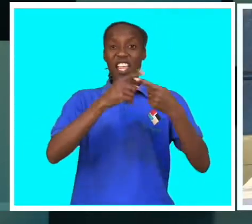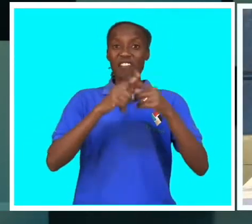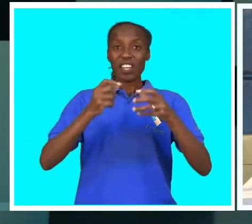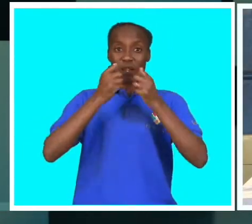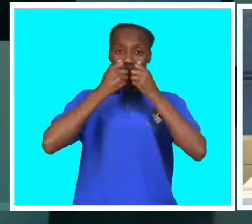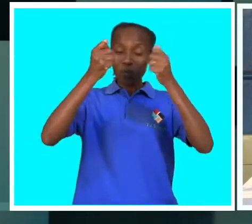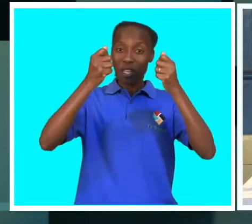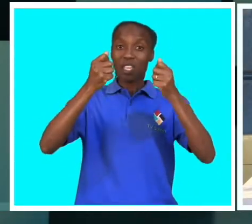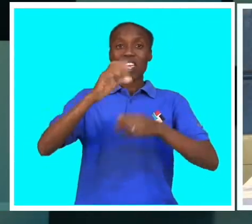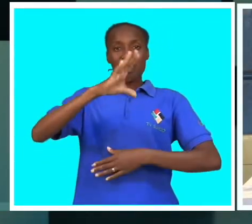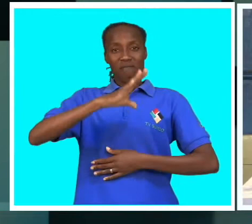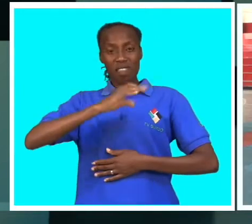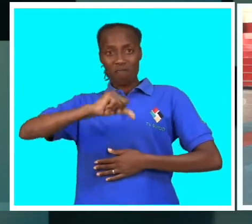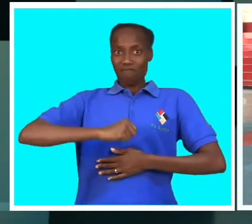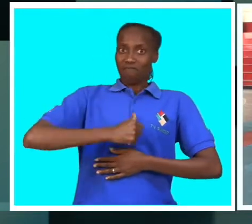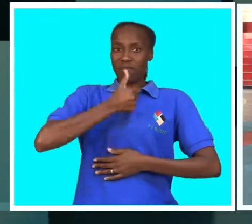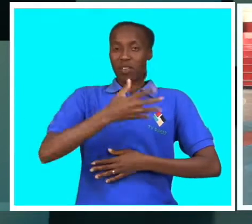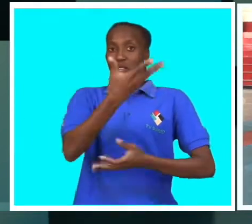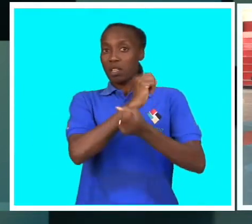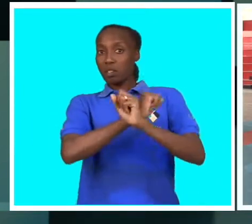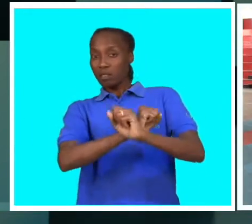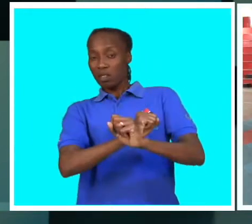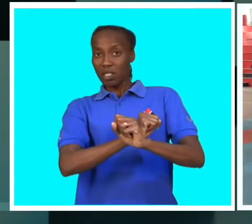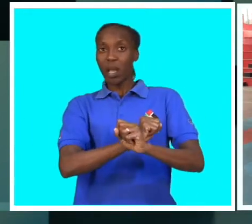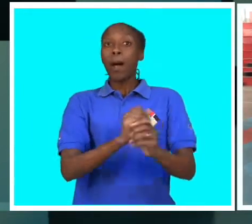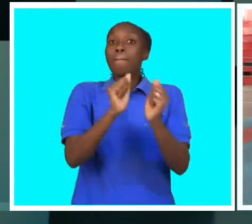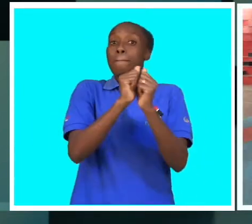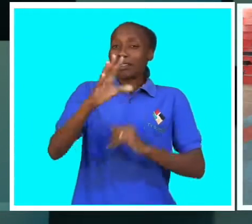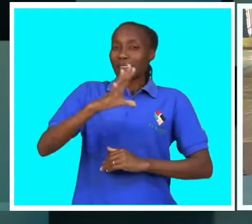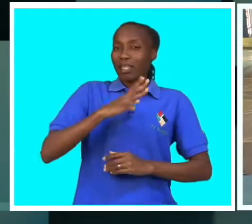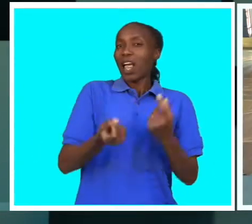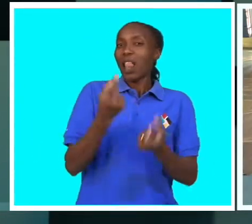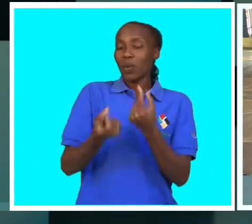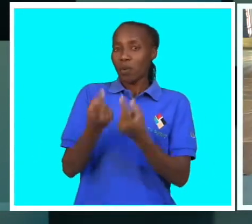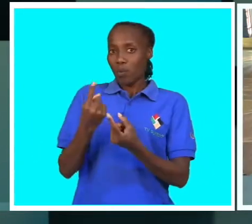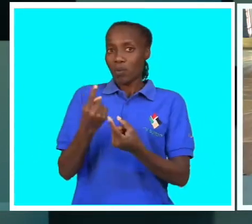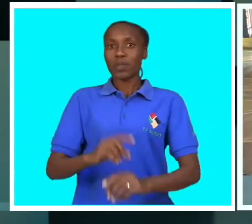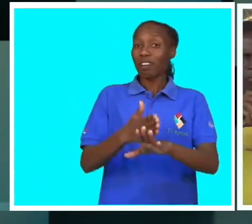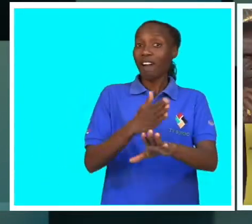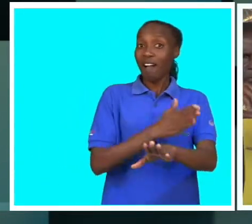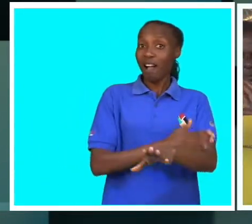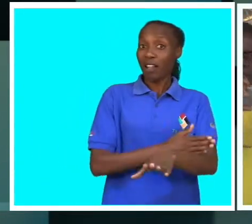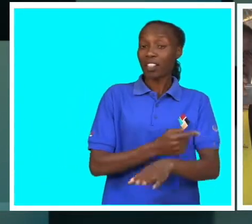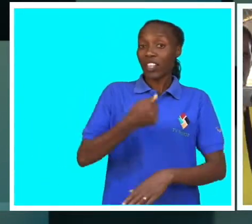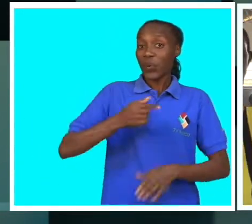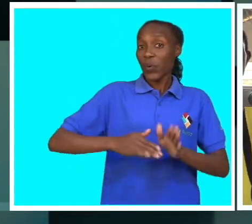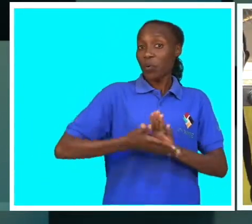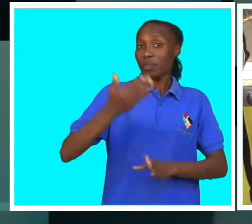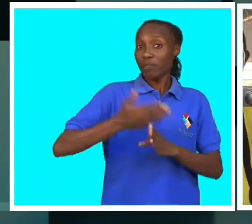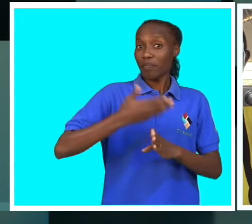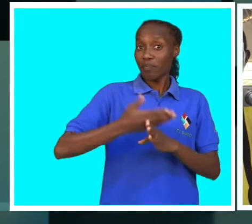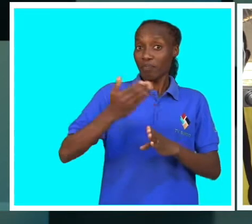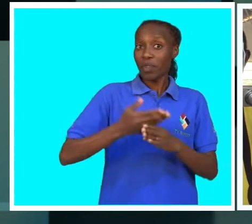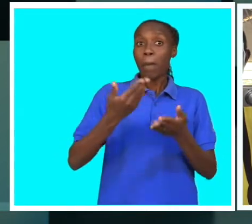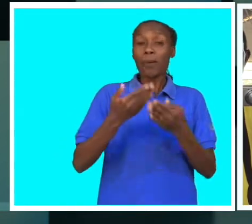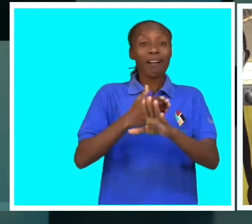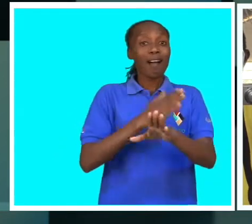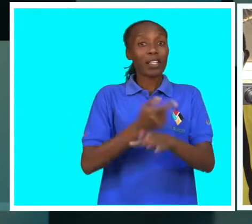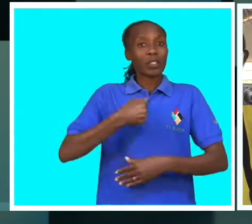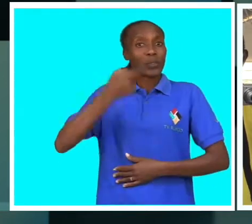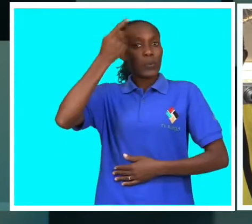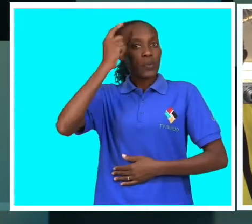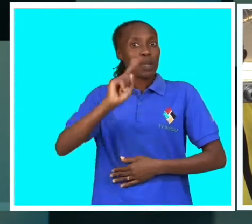títulos, autoestima, autodefesa, são alguns deles. No princípio comecei a praticar